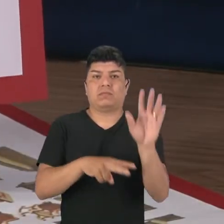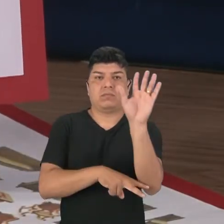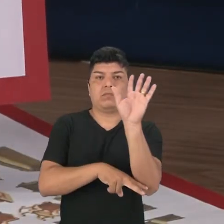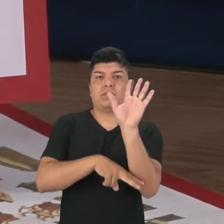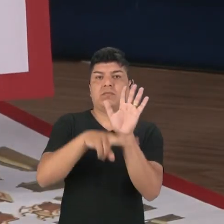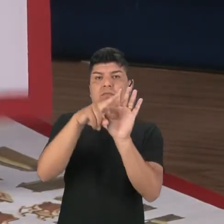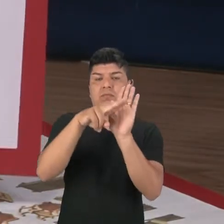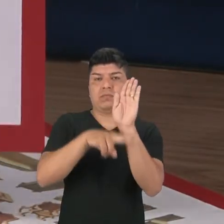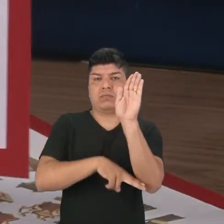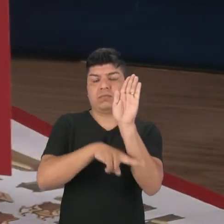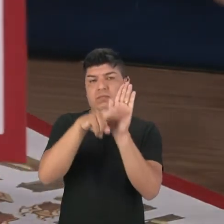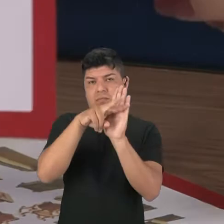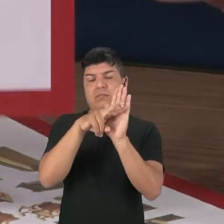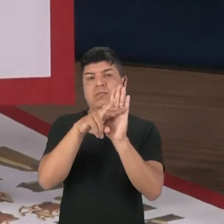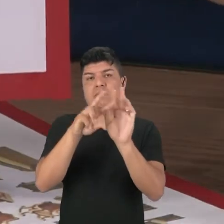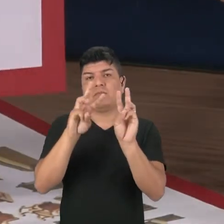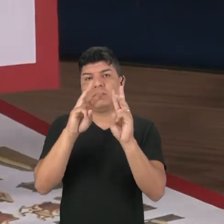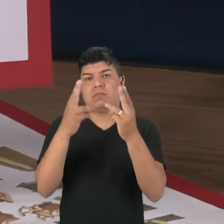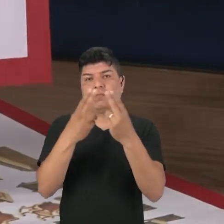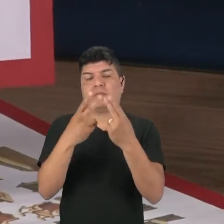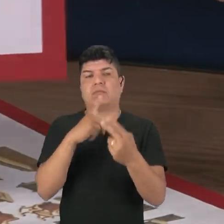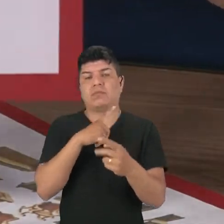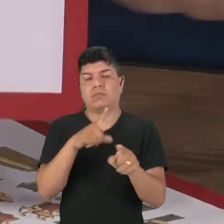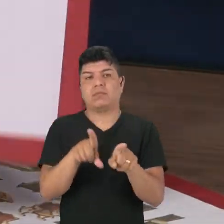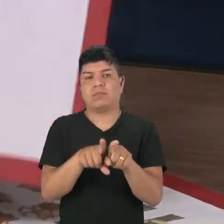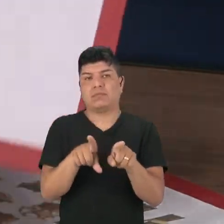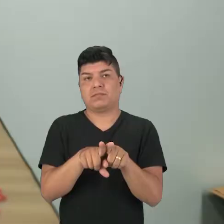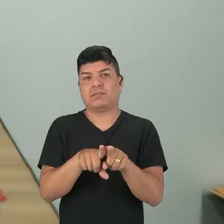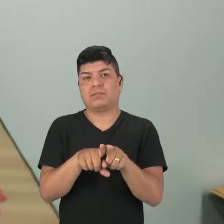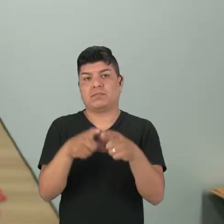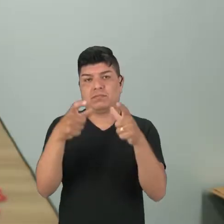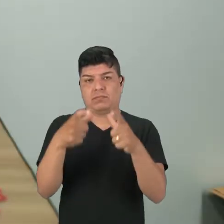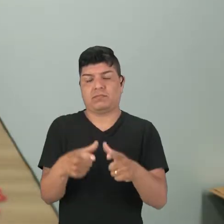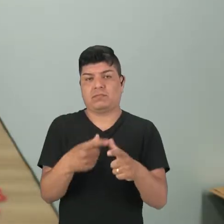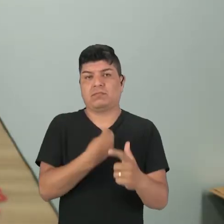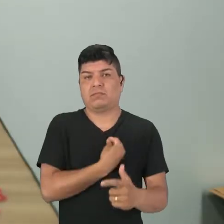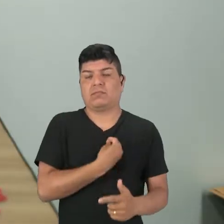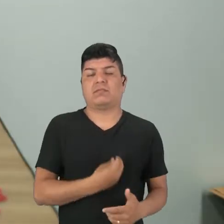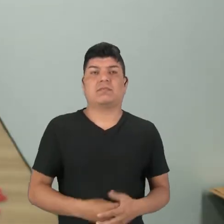têm massa, né? Então, eles ocupam um lugar.